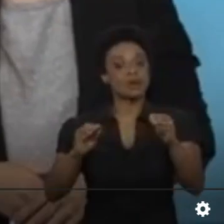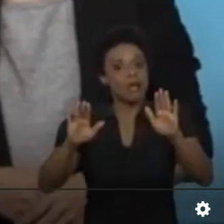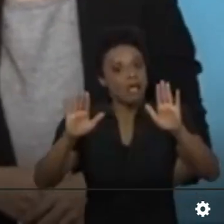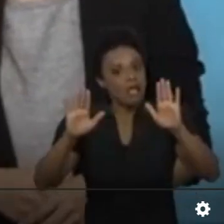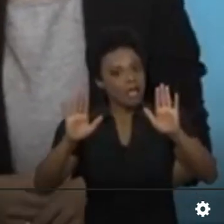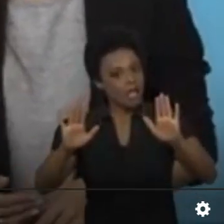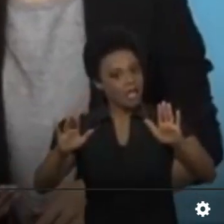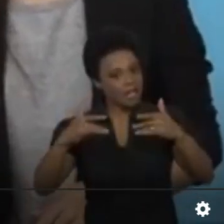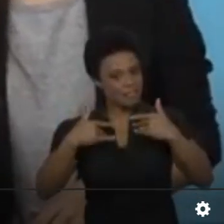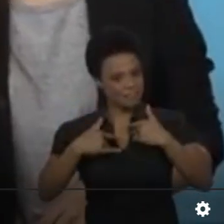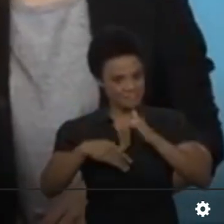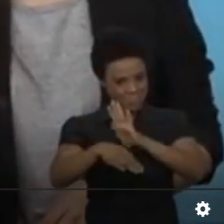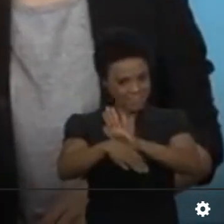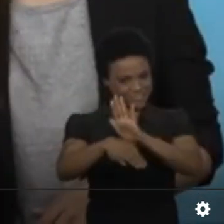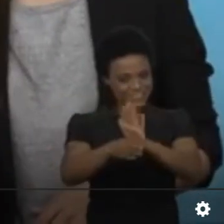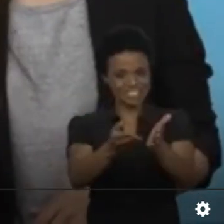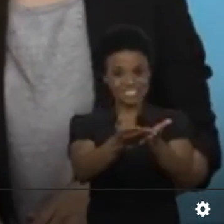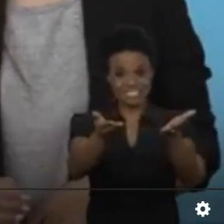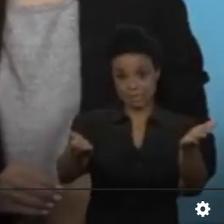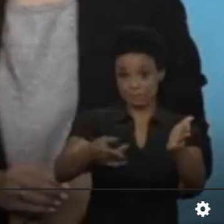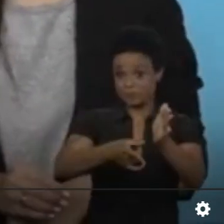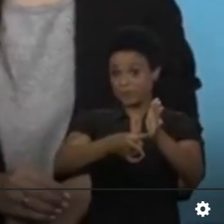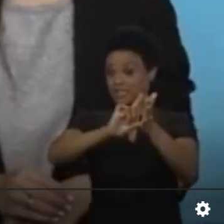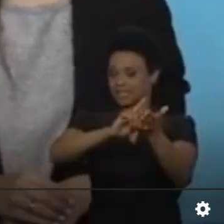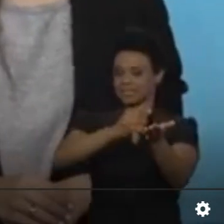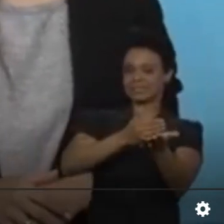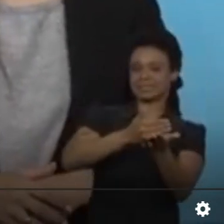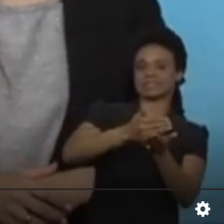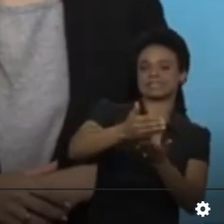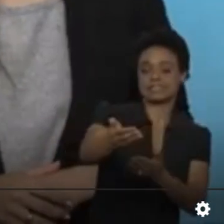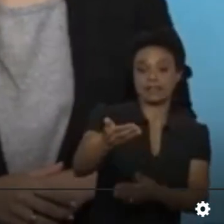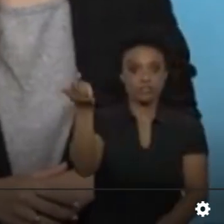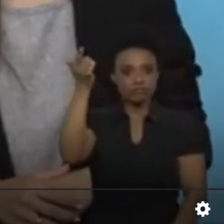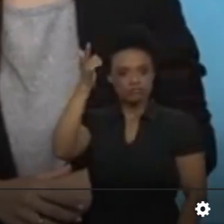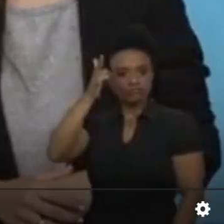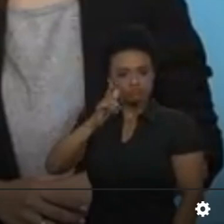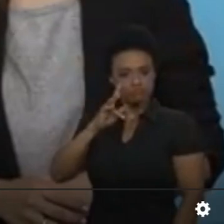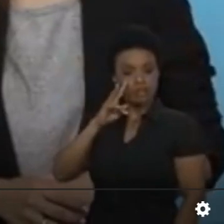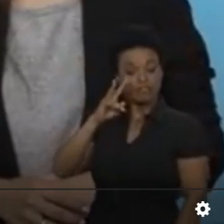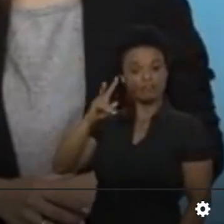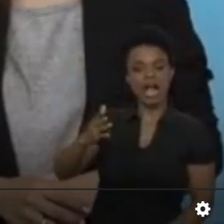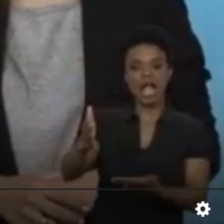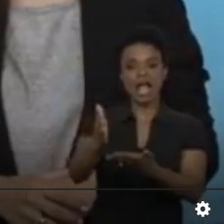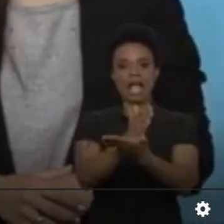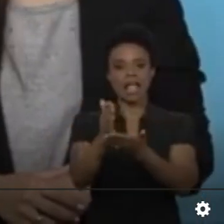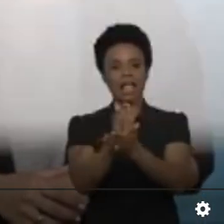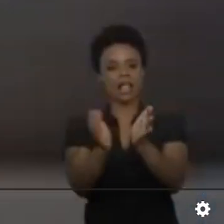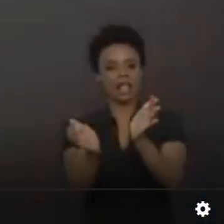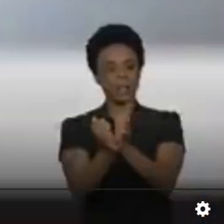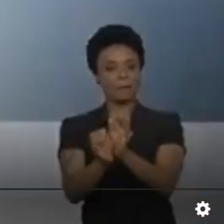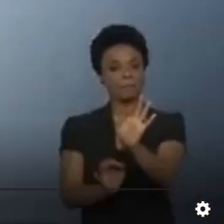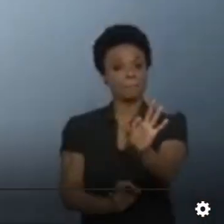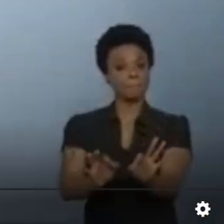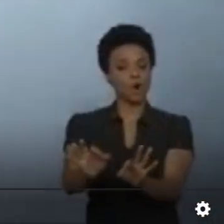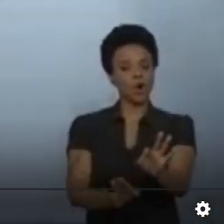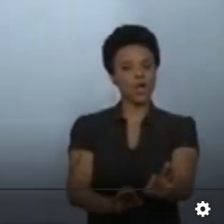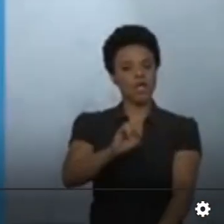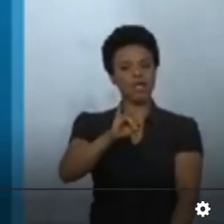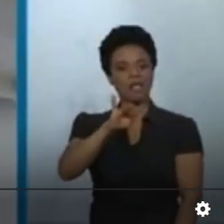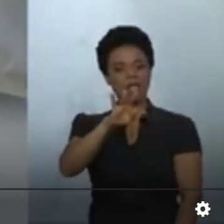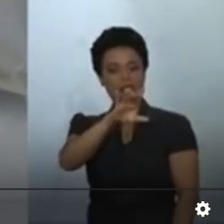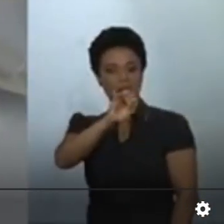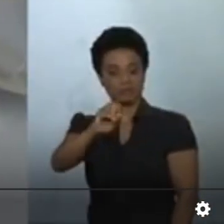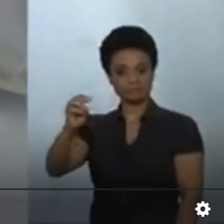vou te ajudar. Antes de iniciarmos, vamos repassar algumas partes constituintes de um projeto elétrico. Por exemplo,